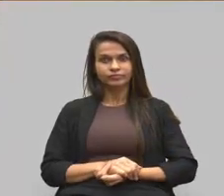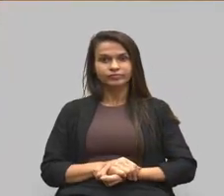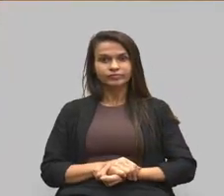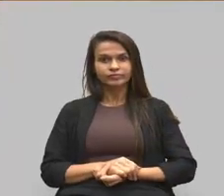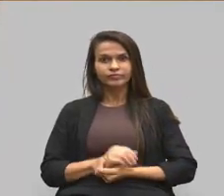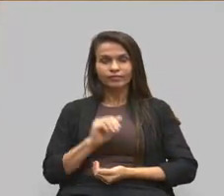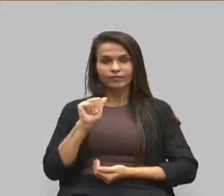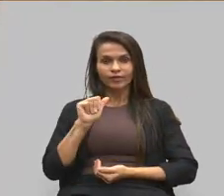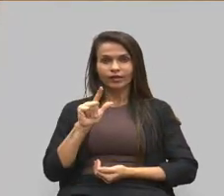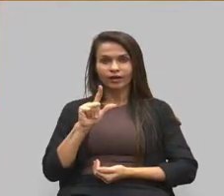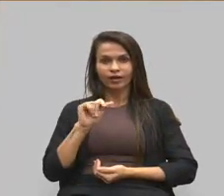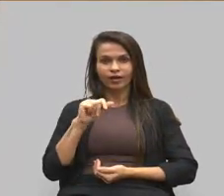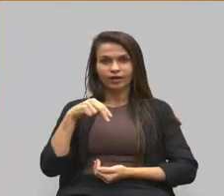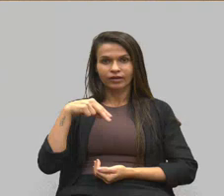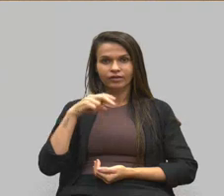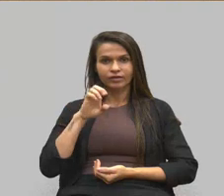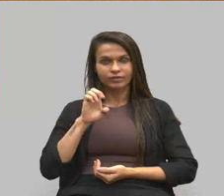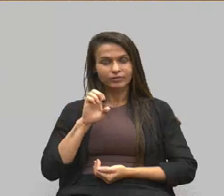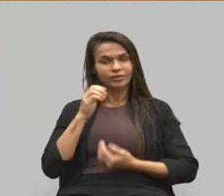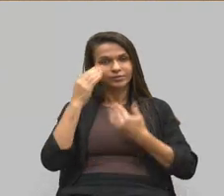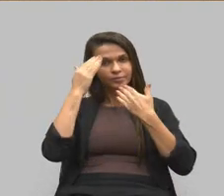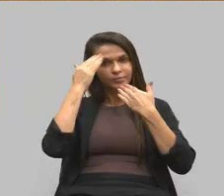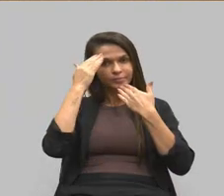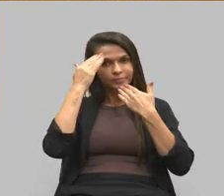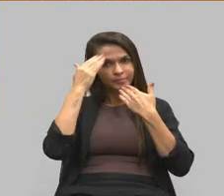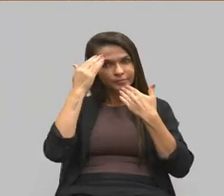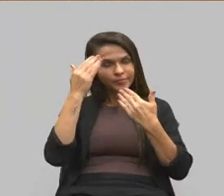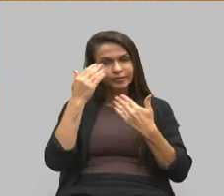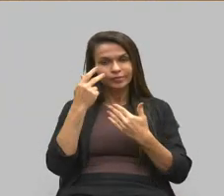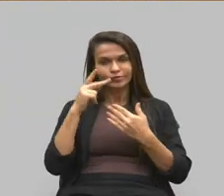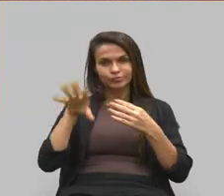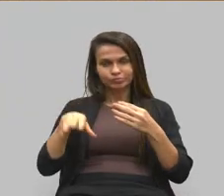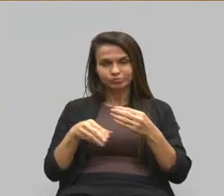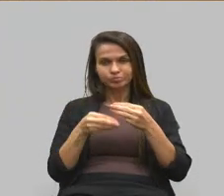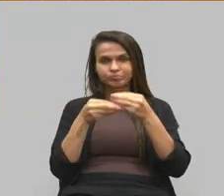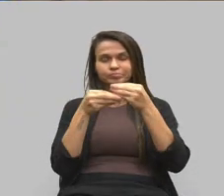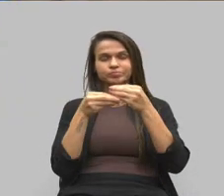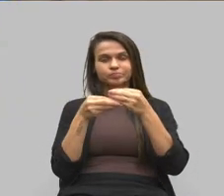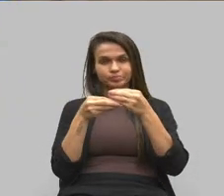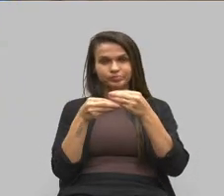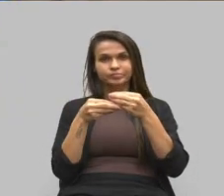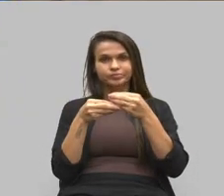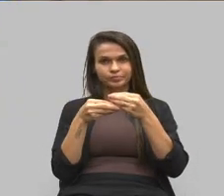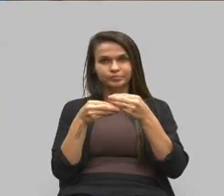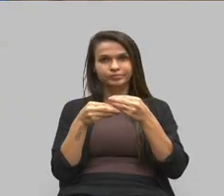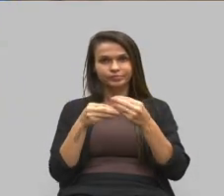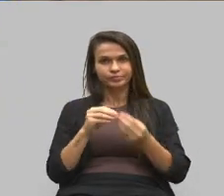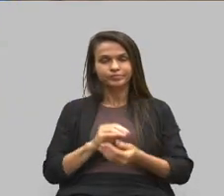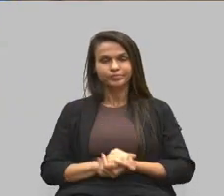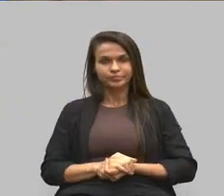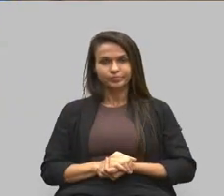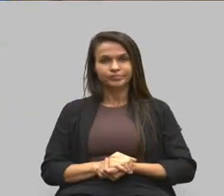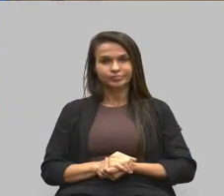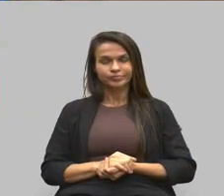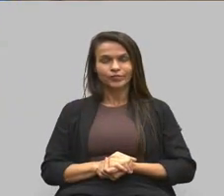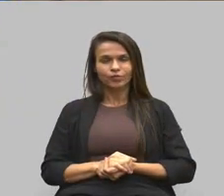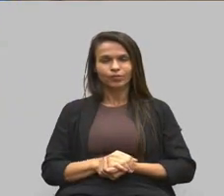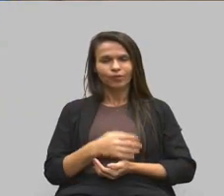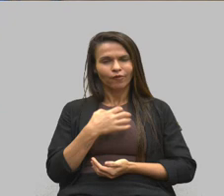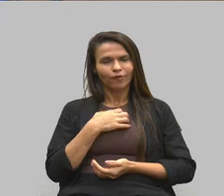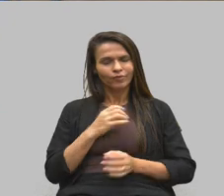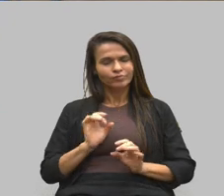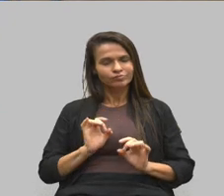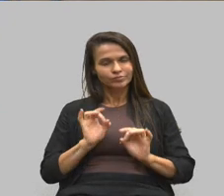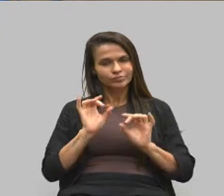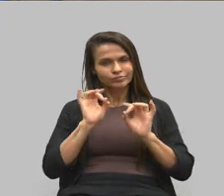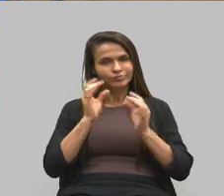Aline Muito obrigado pela sua contribuição quero de maneira muito especial agradecer